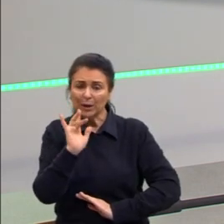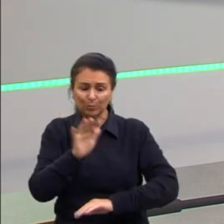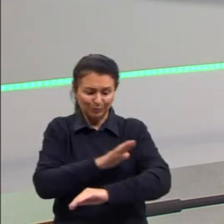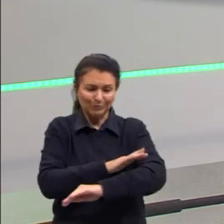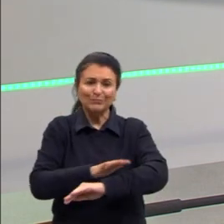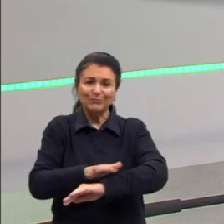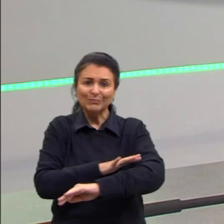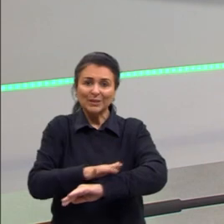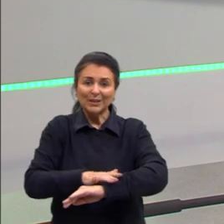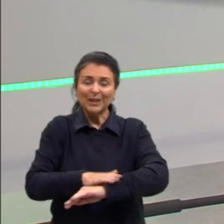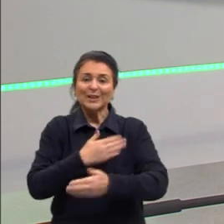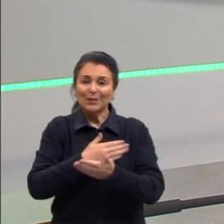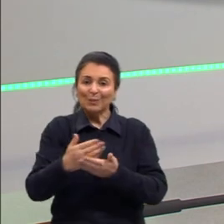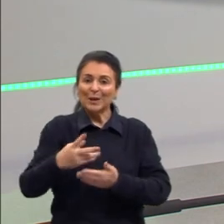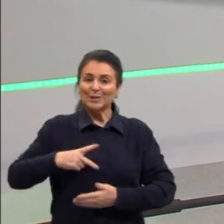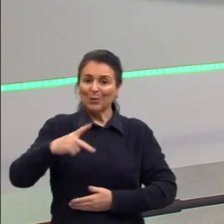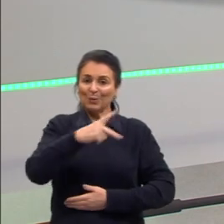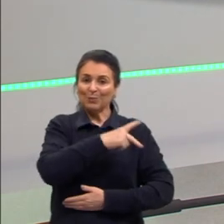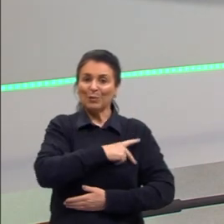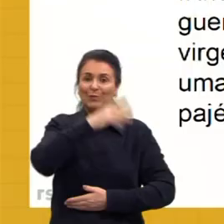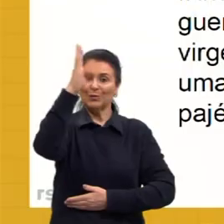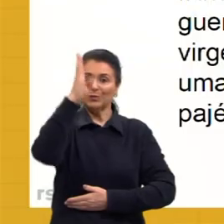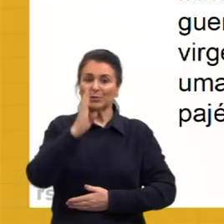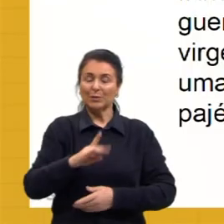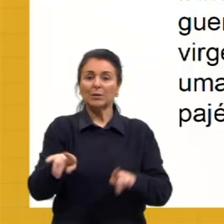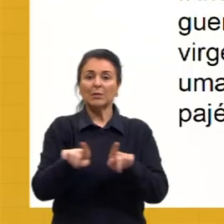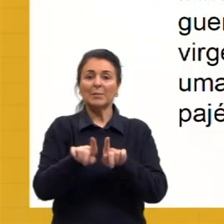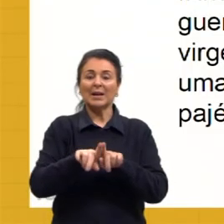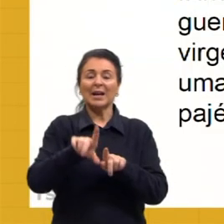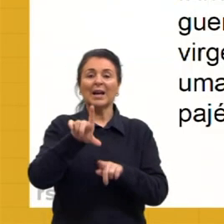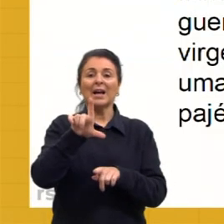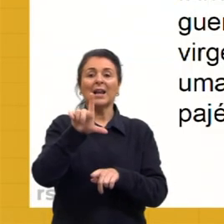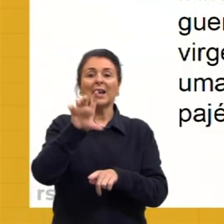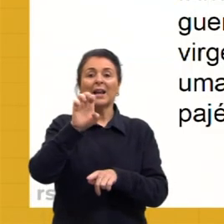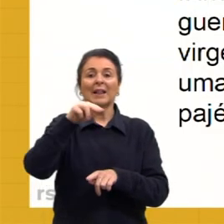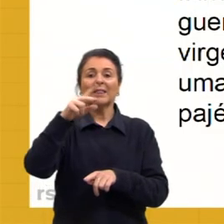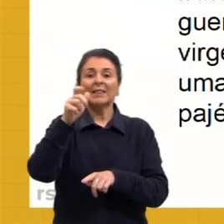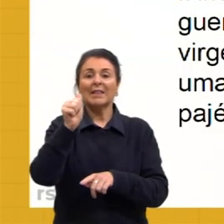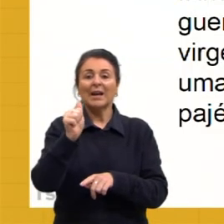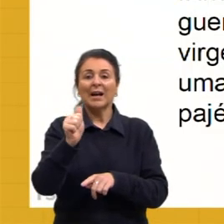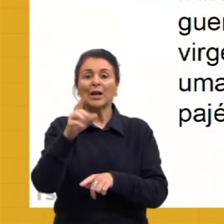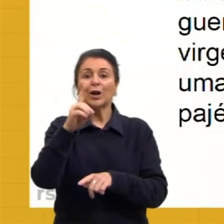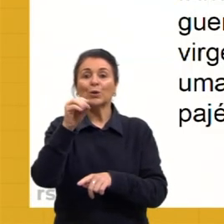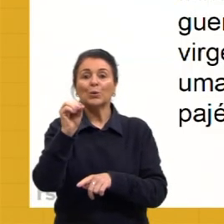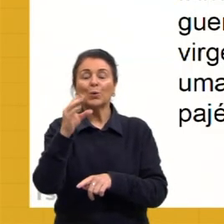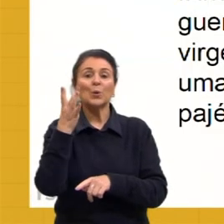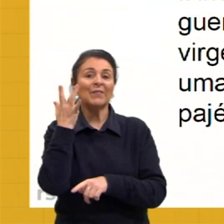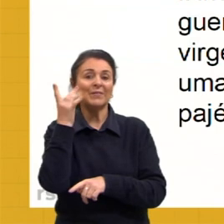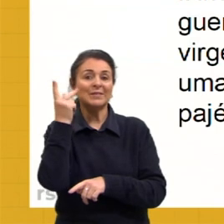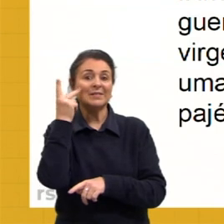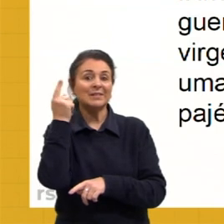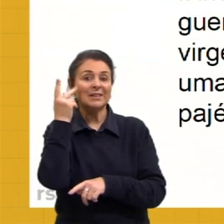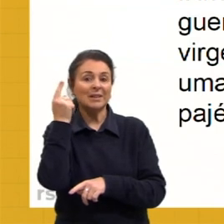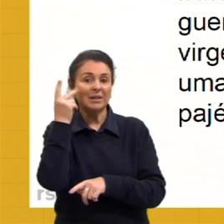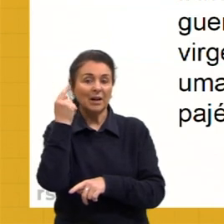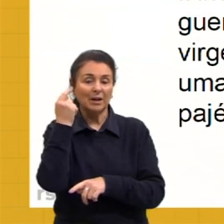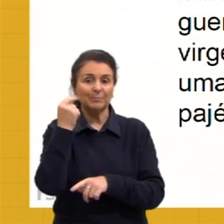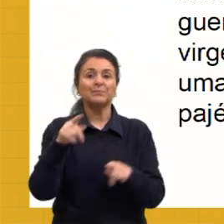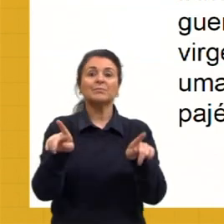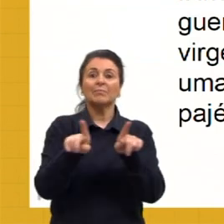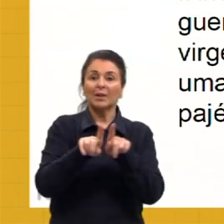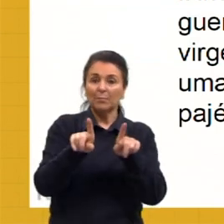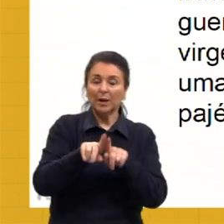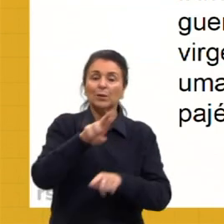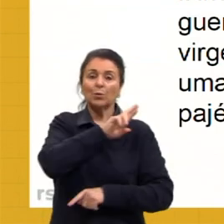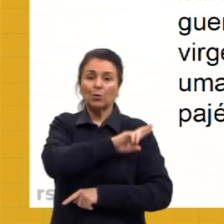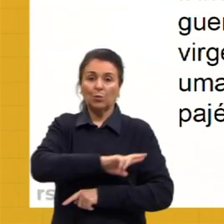povo brasileiro então Iracema ela também chamada de lenda do Ceará não é uma das mais belas realizações indianistas da prosa